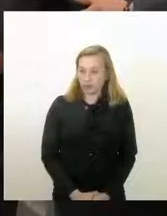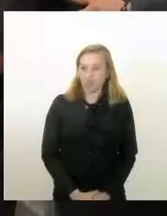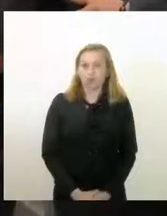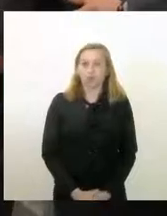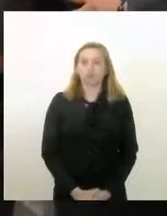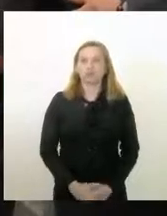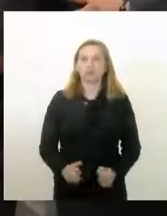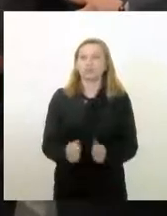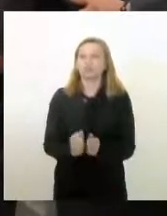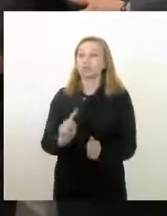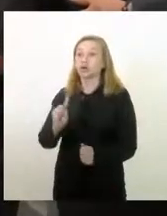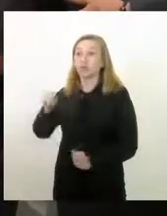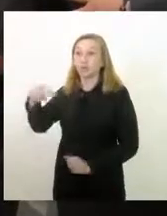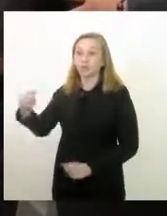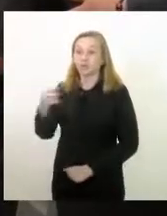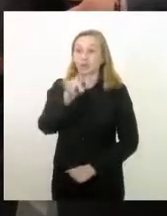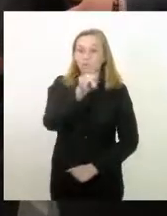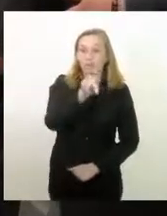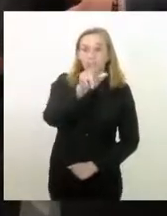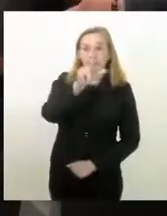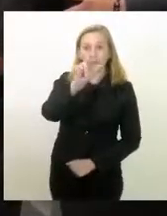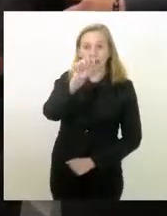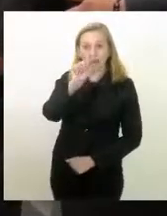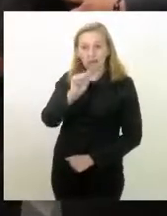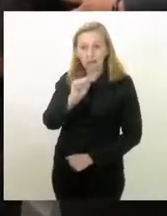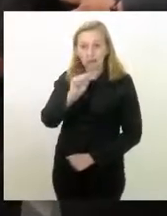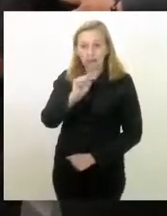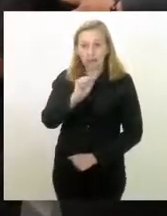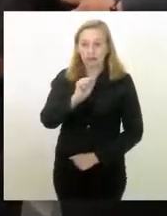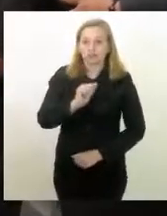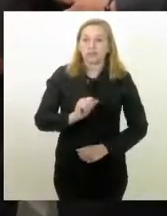da outra placa da mesa